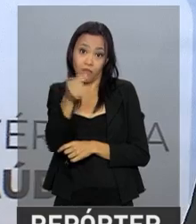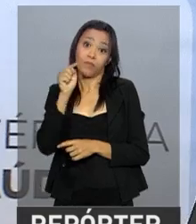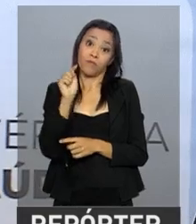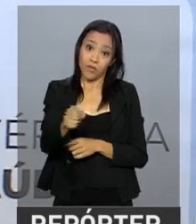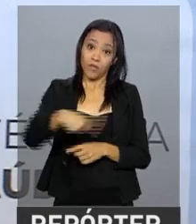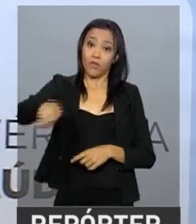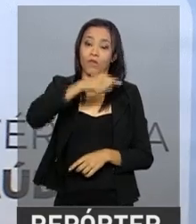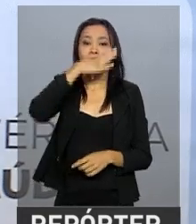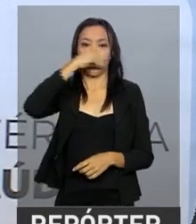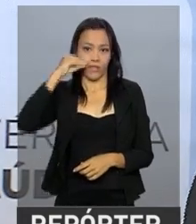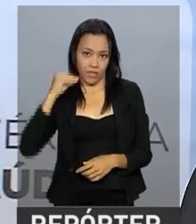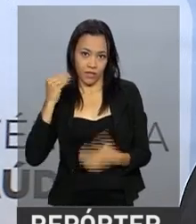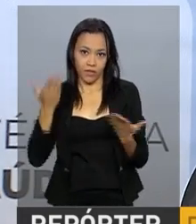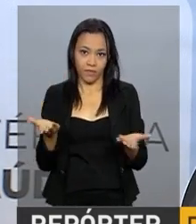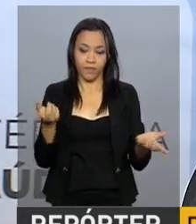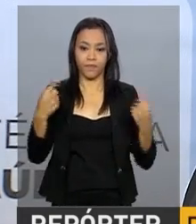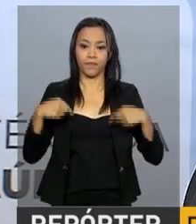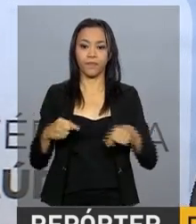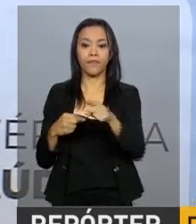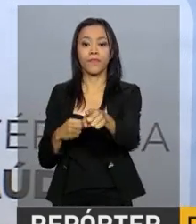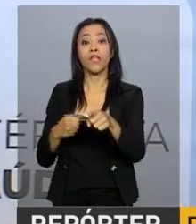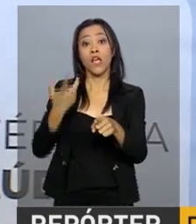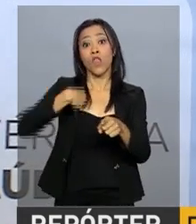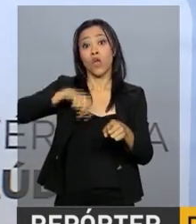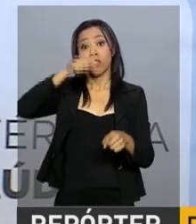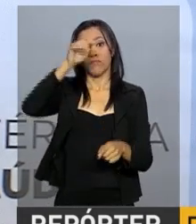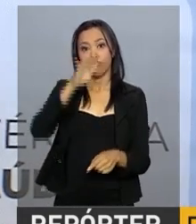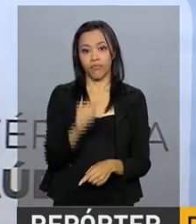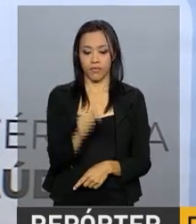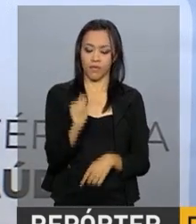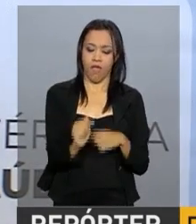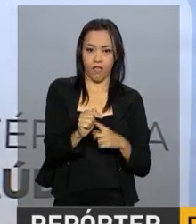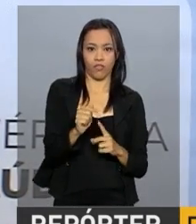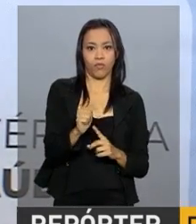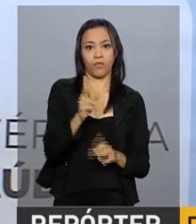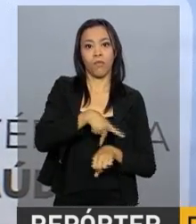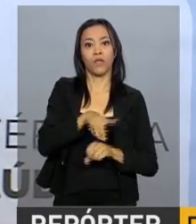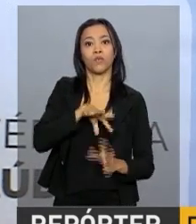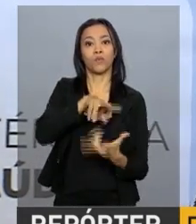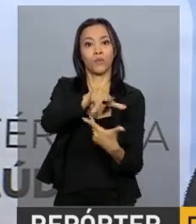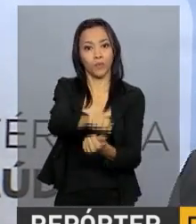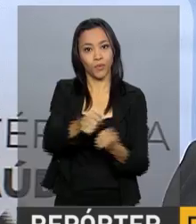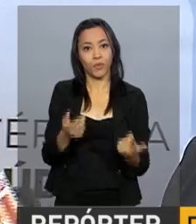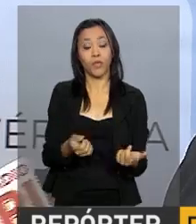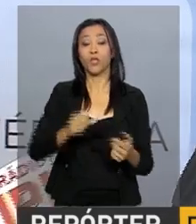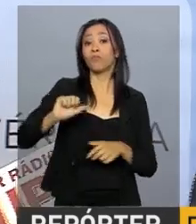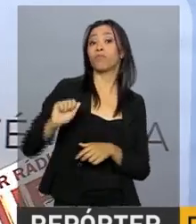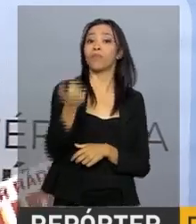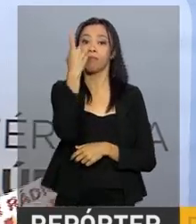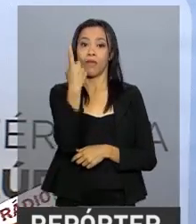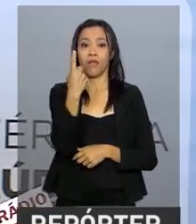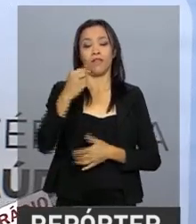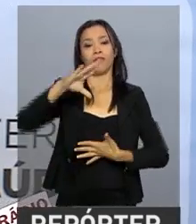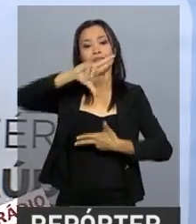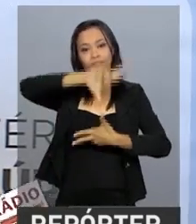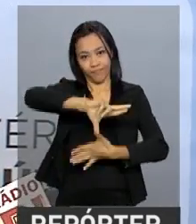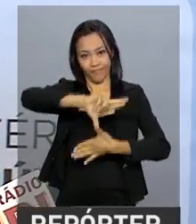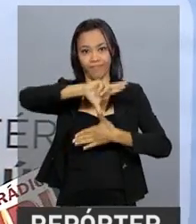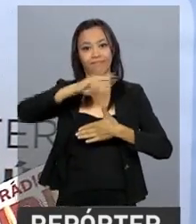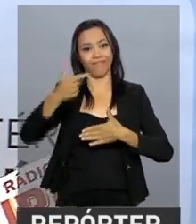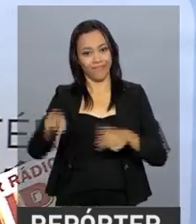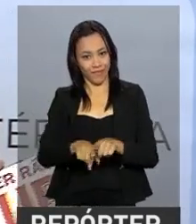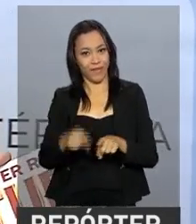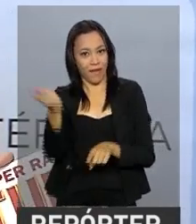adolescentes. Somos o sétimo país do mundo a adotar a vacinação para meninos e o primeiro da América Latina. Estamos seguindo